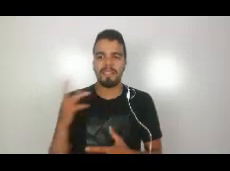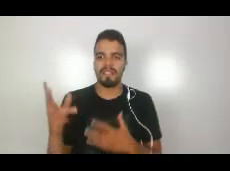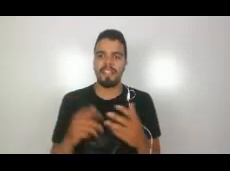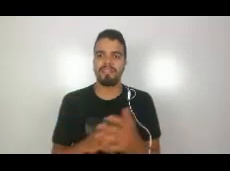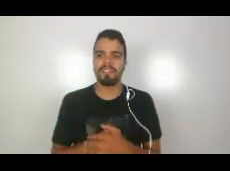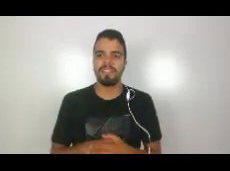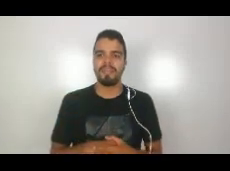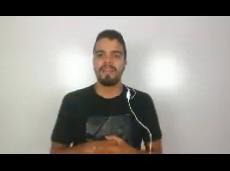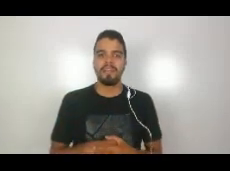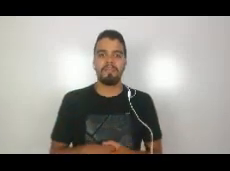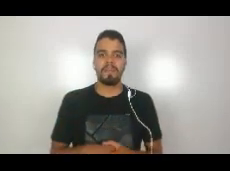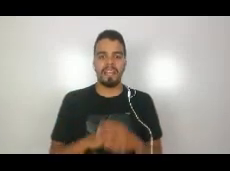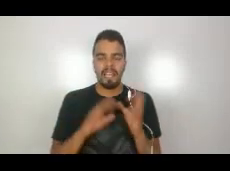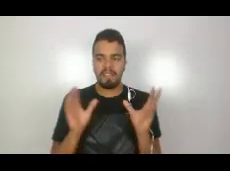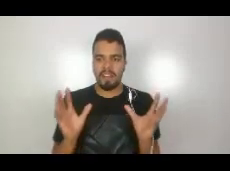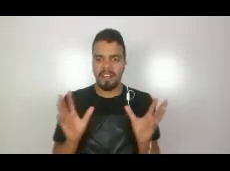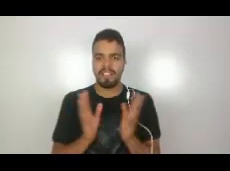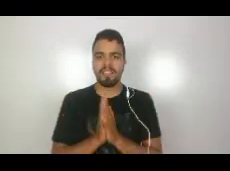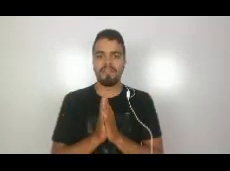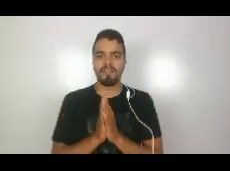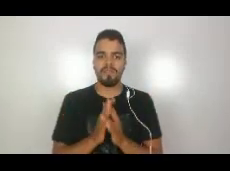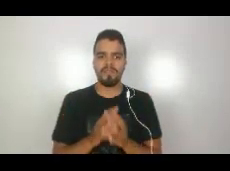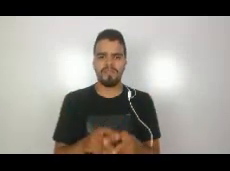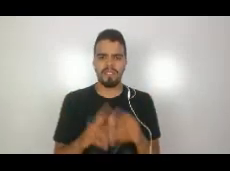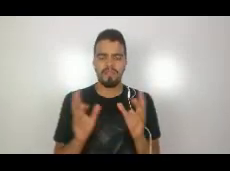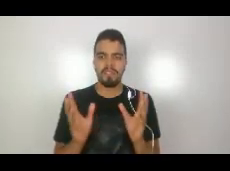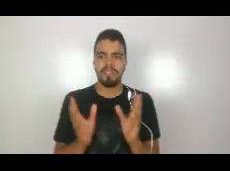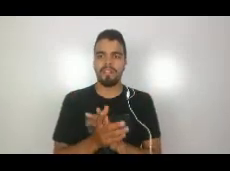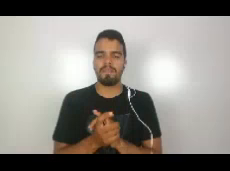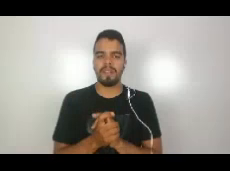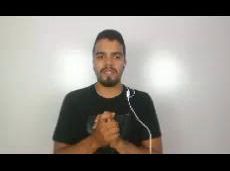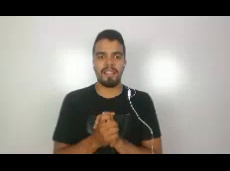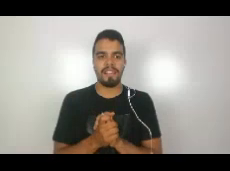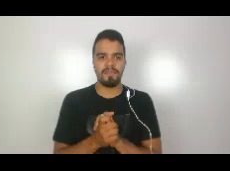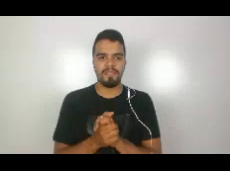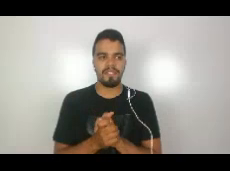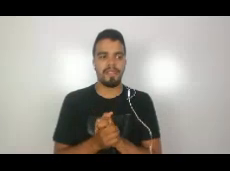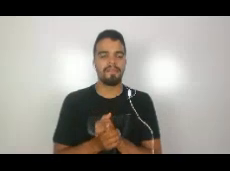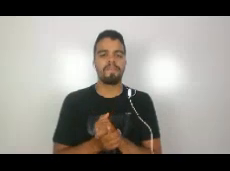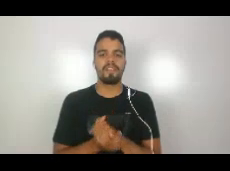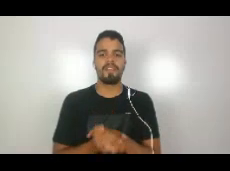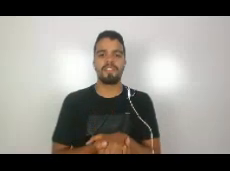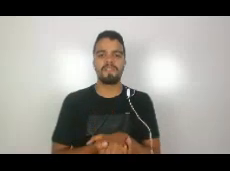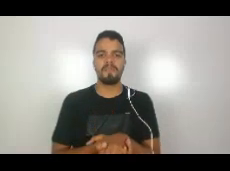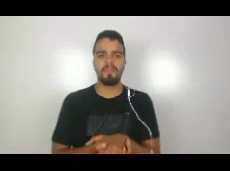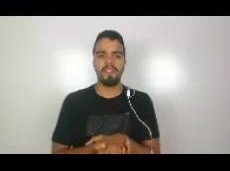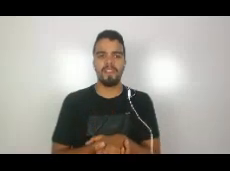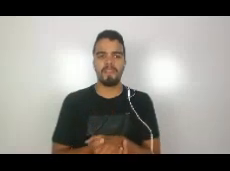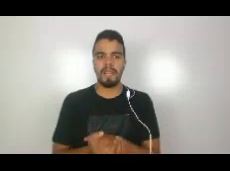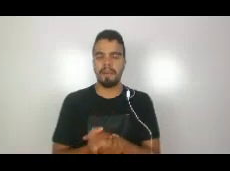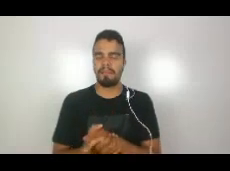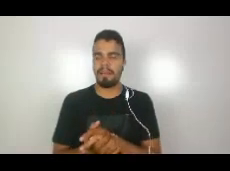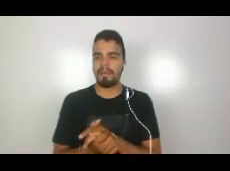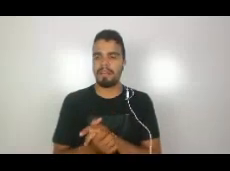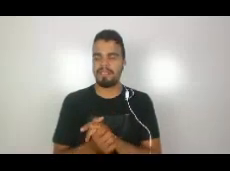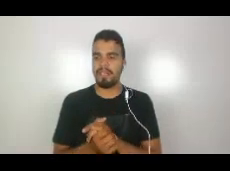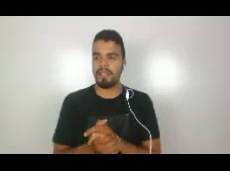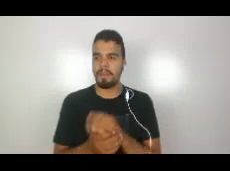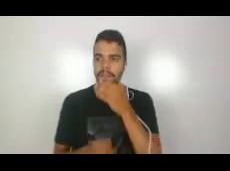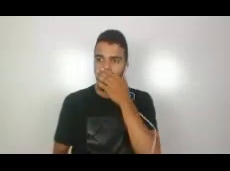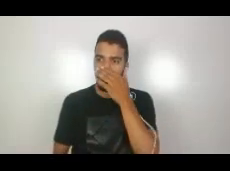nossos parceiros para levar esse conteúdo e esse conhecimento para esses alunos, né? Então, a gente fica muito feliz